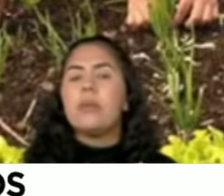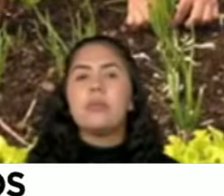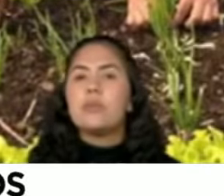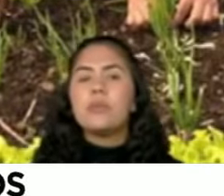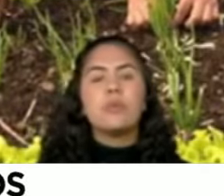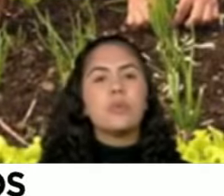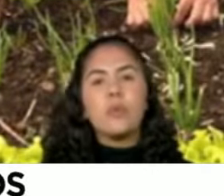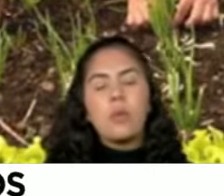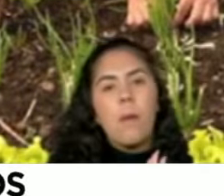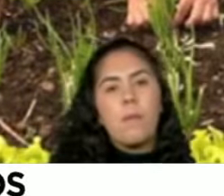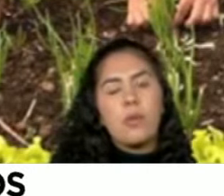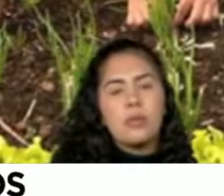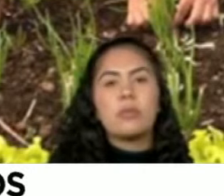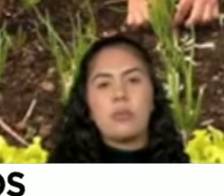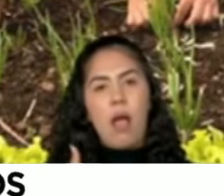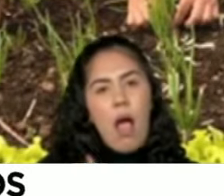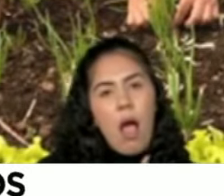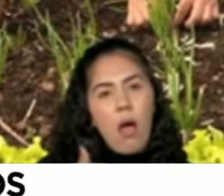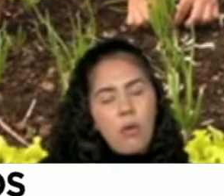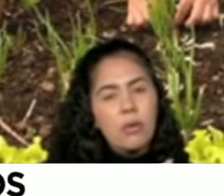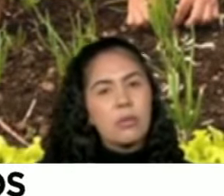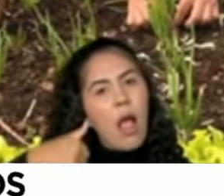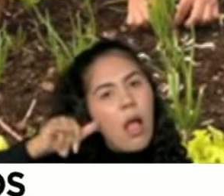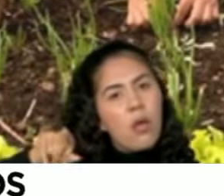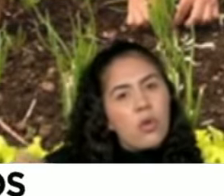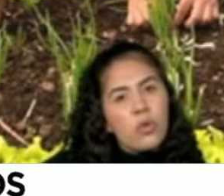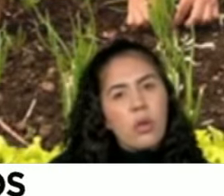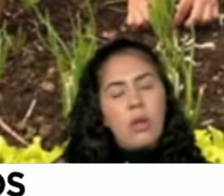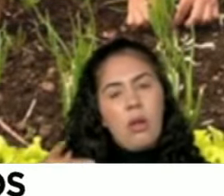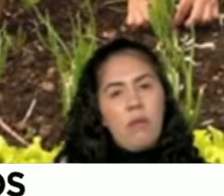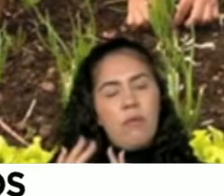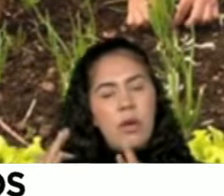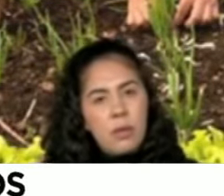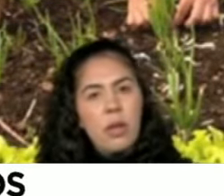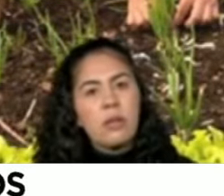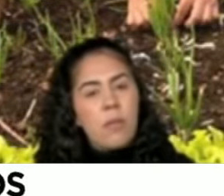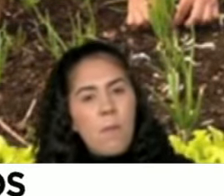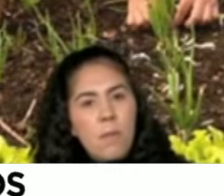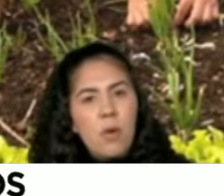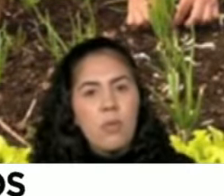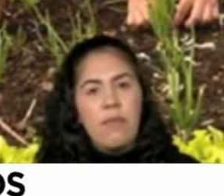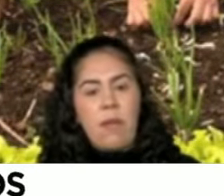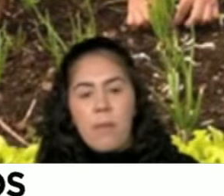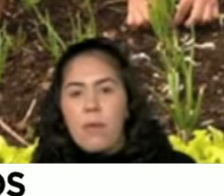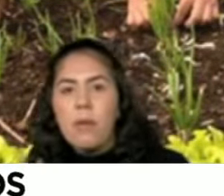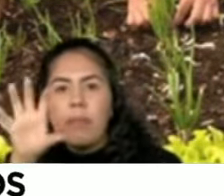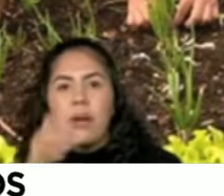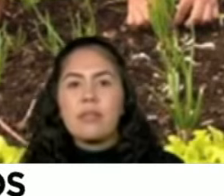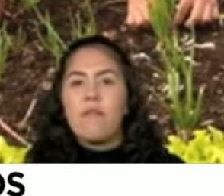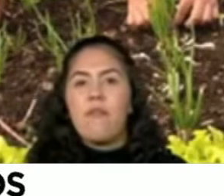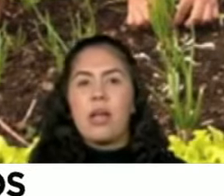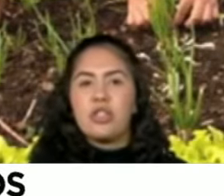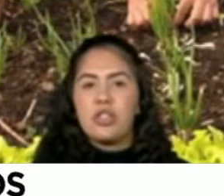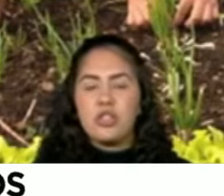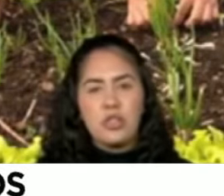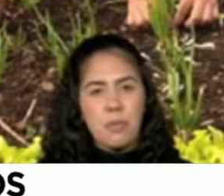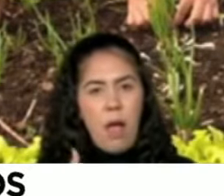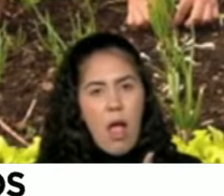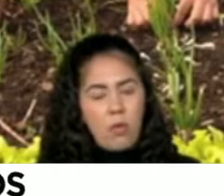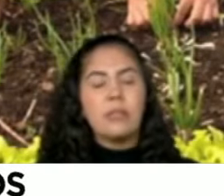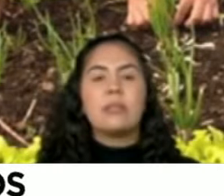pela agricultura familiar e promover a diversidade regional e de variedades cultivares.